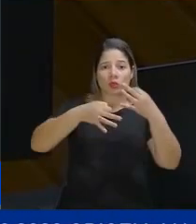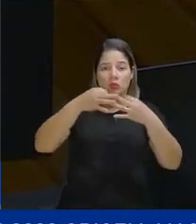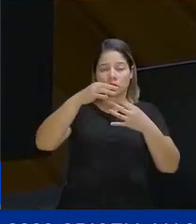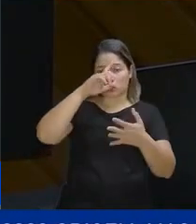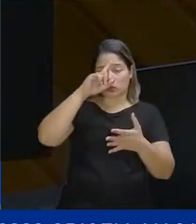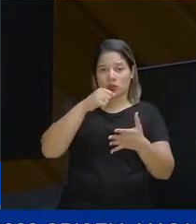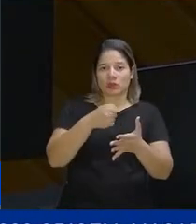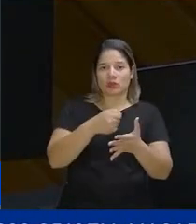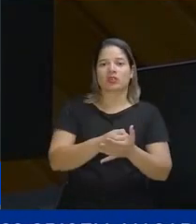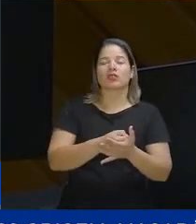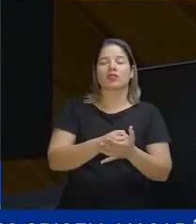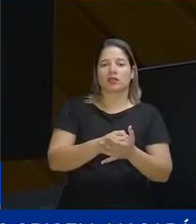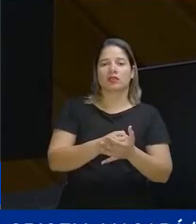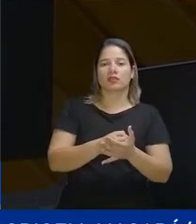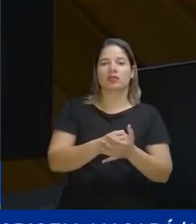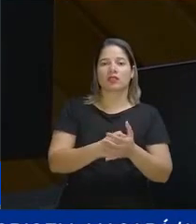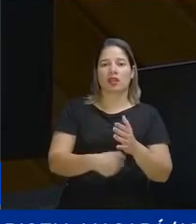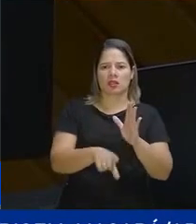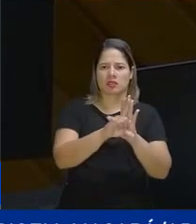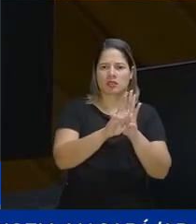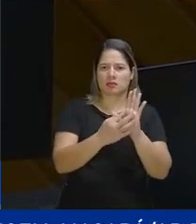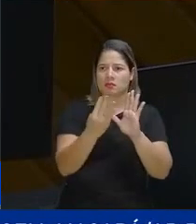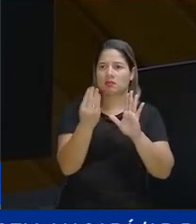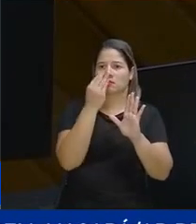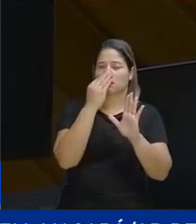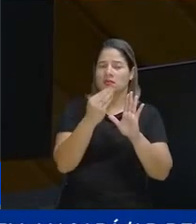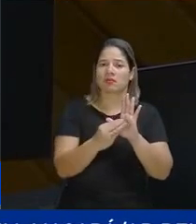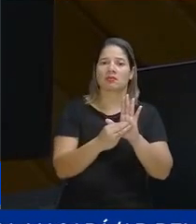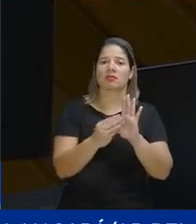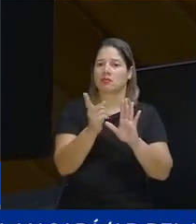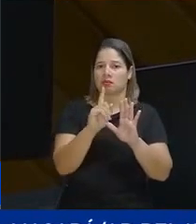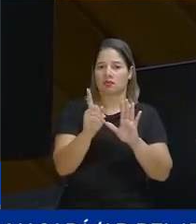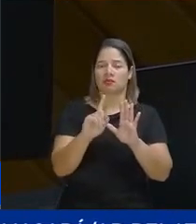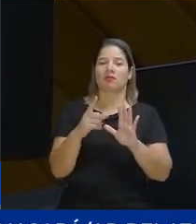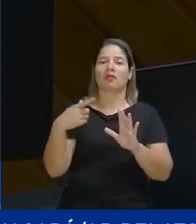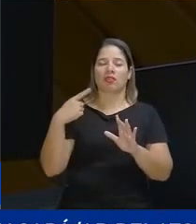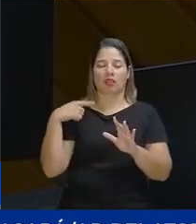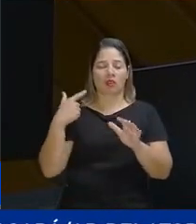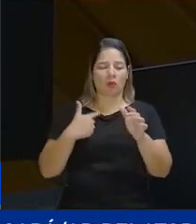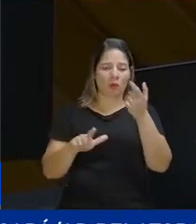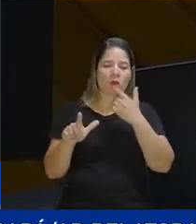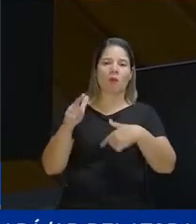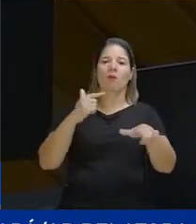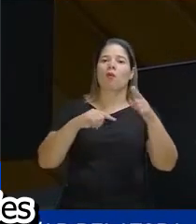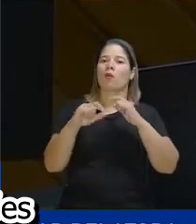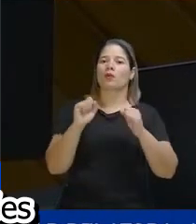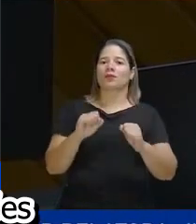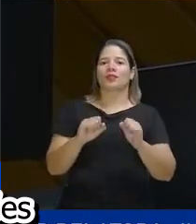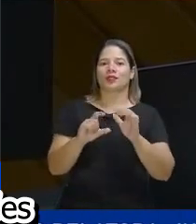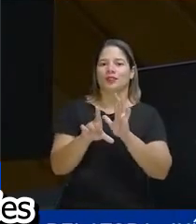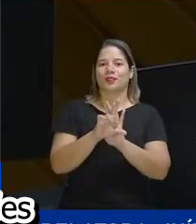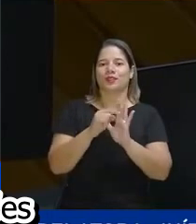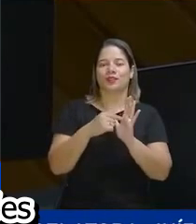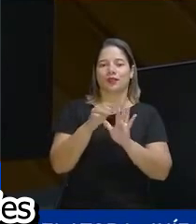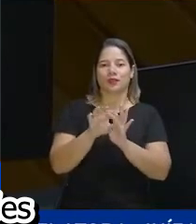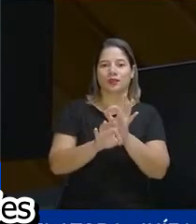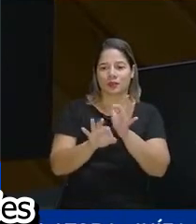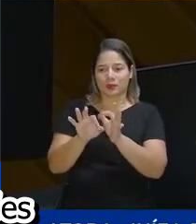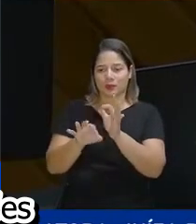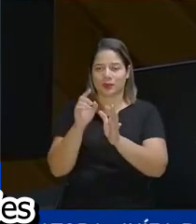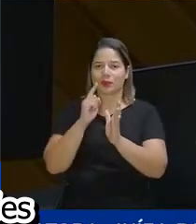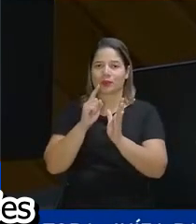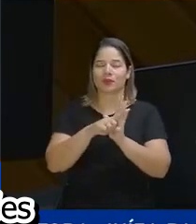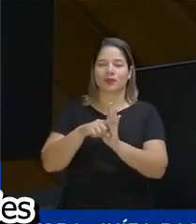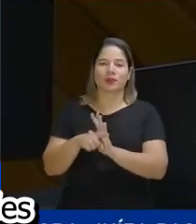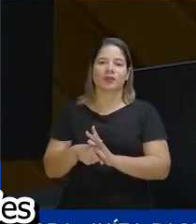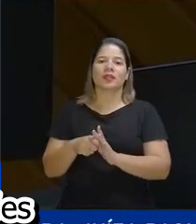não viola a Constituição, na medida em que o ordenamento jurídico disponibiliza outros meios para recorrer, questionar e provocar o judiciário a